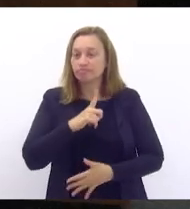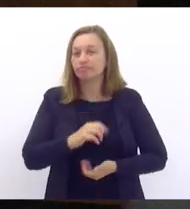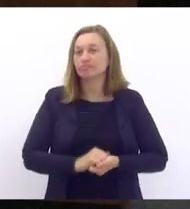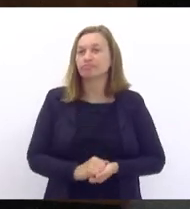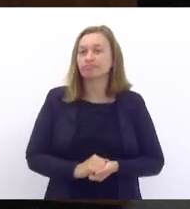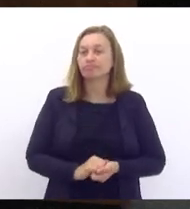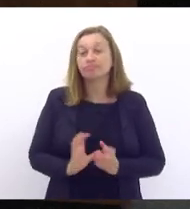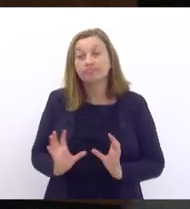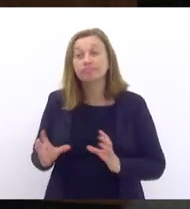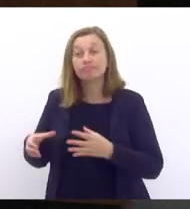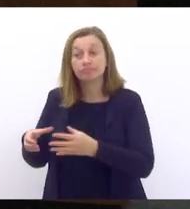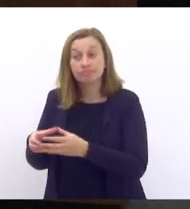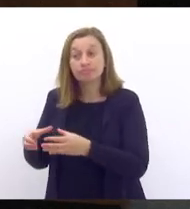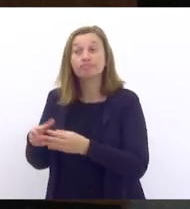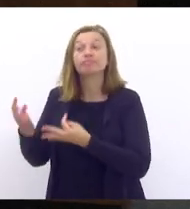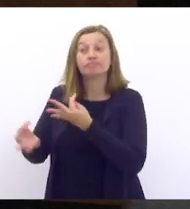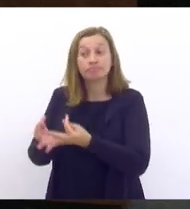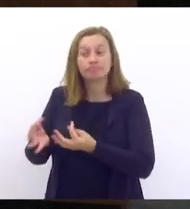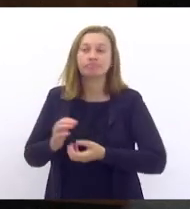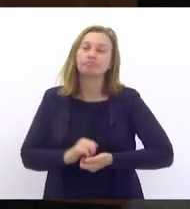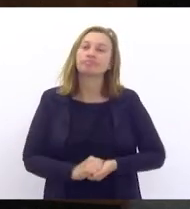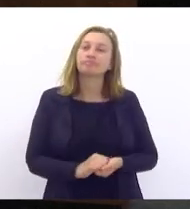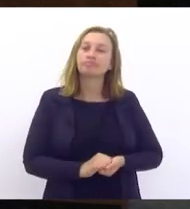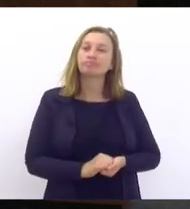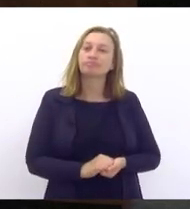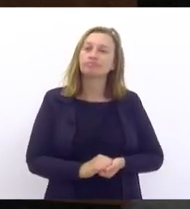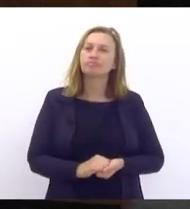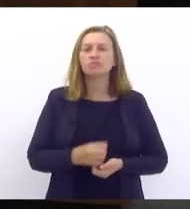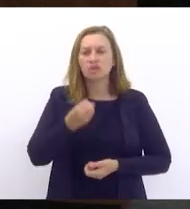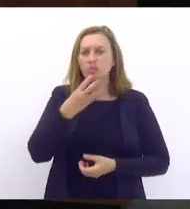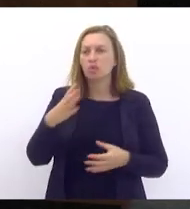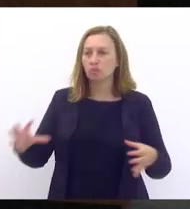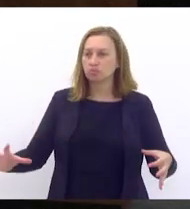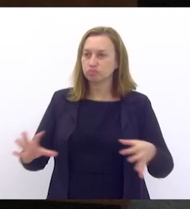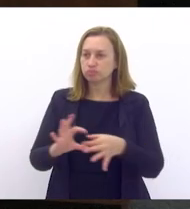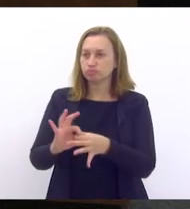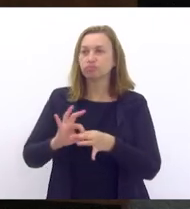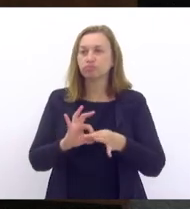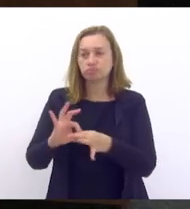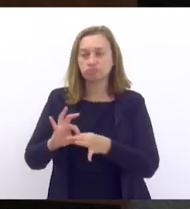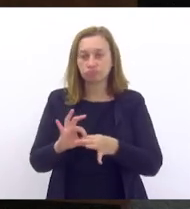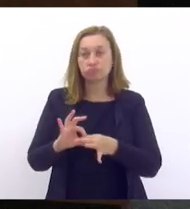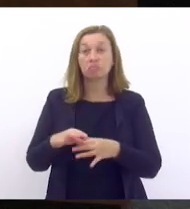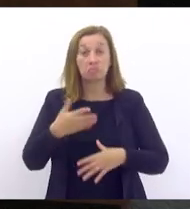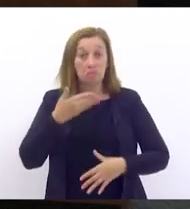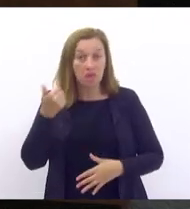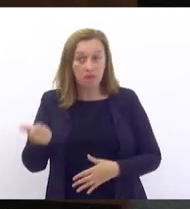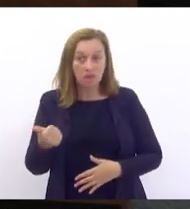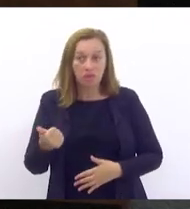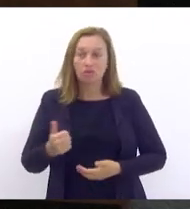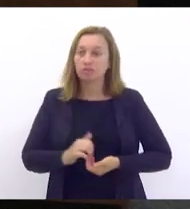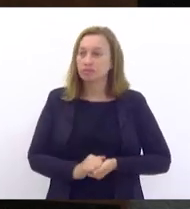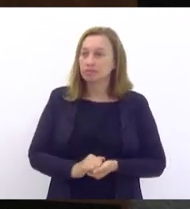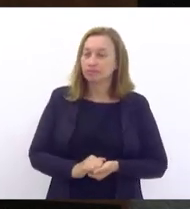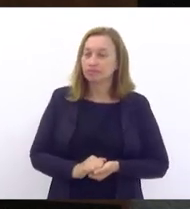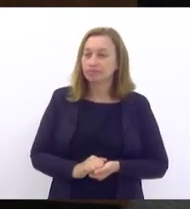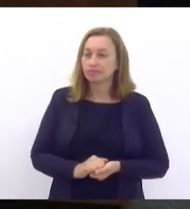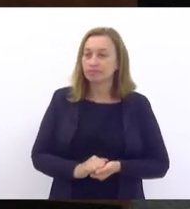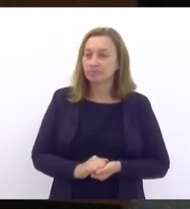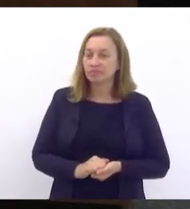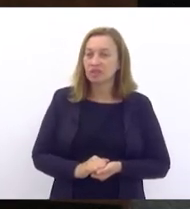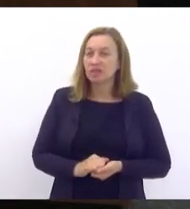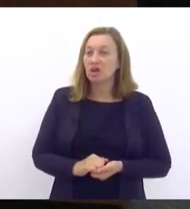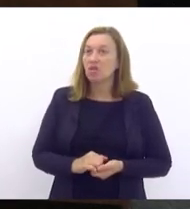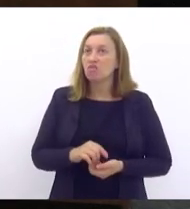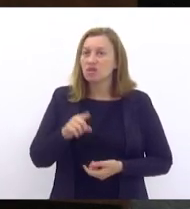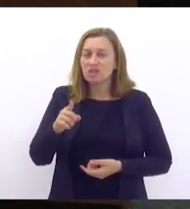as comunidades terapêuticas. Eles seriam mutuamente complementares. Você não enfrenta uma